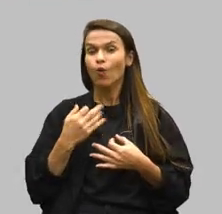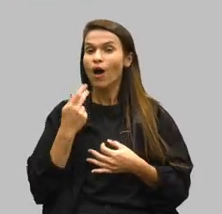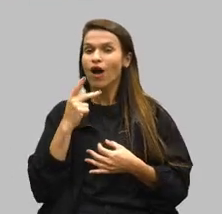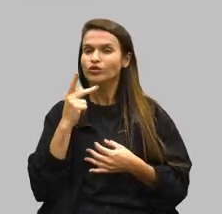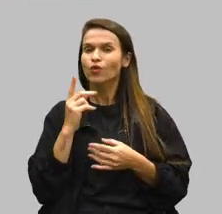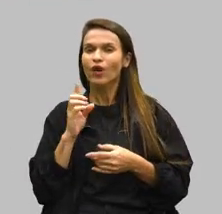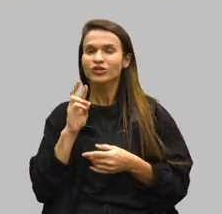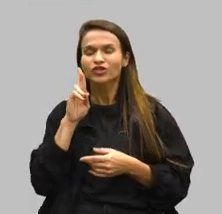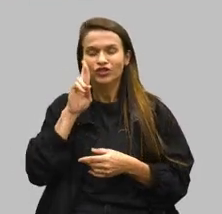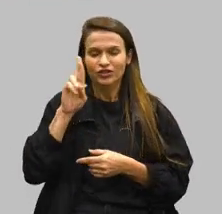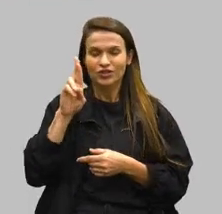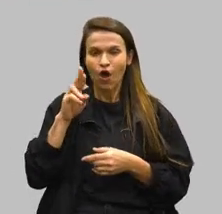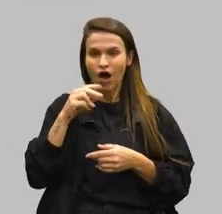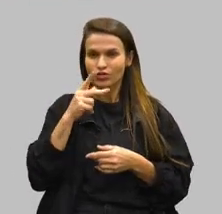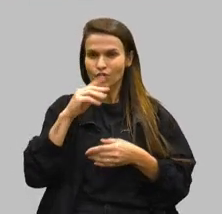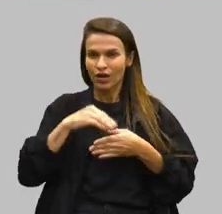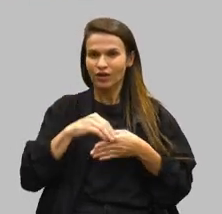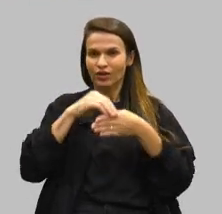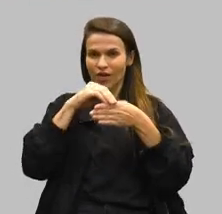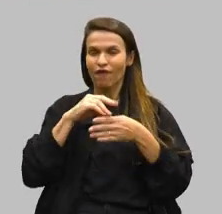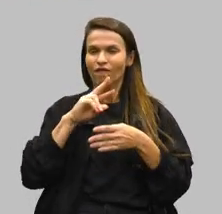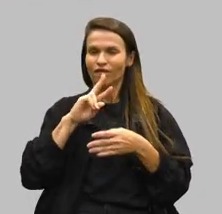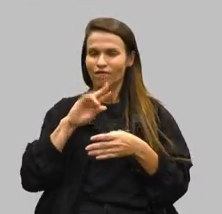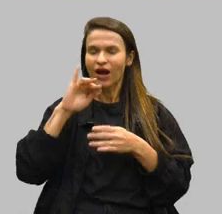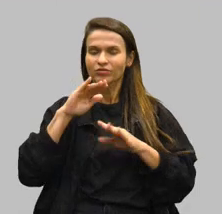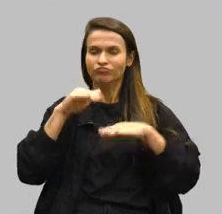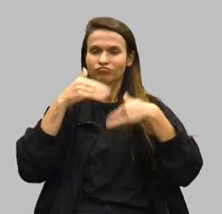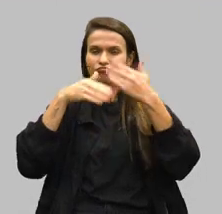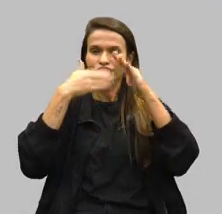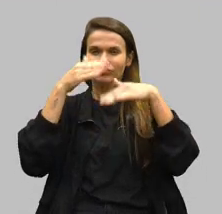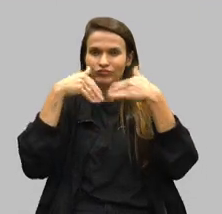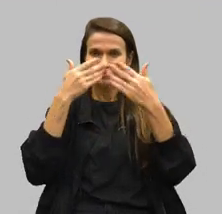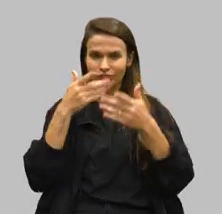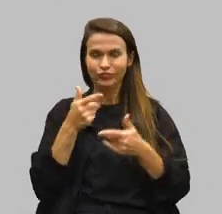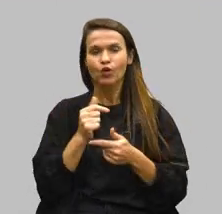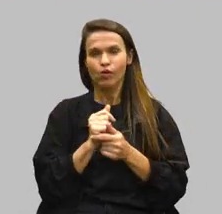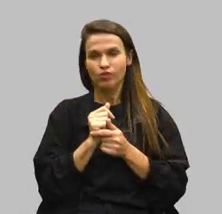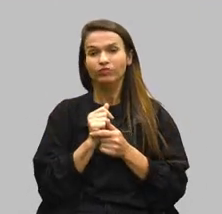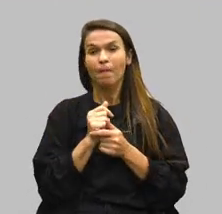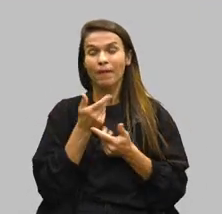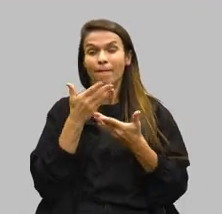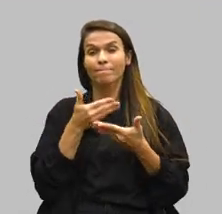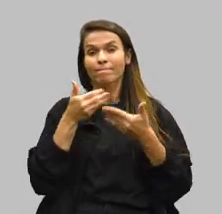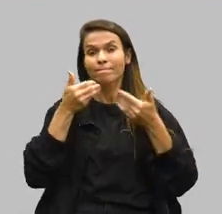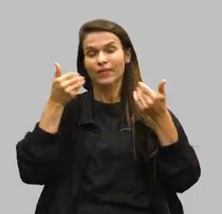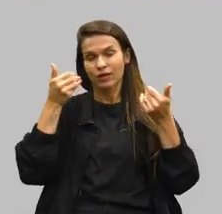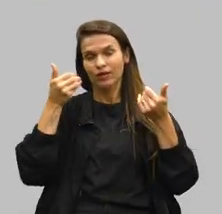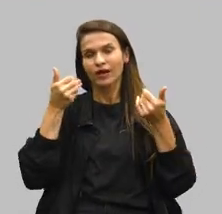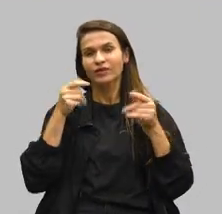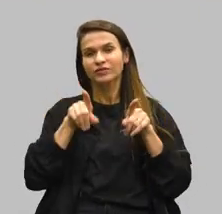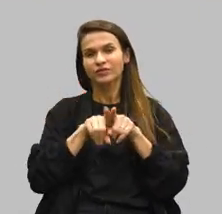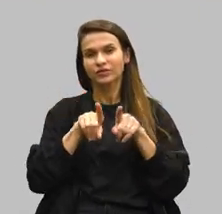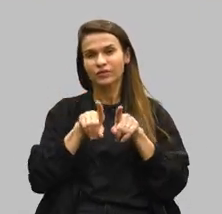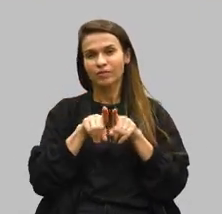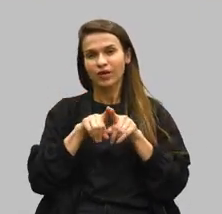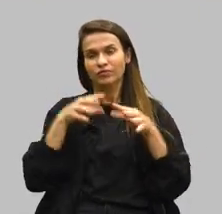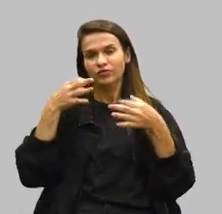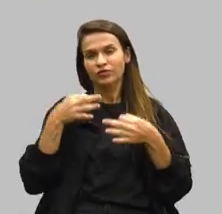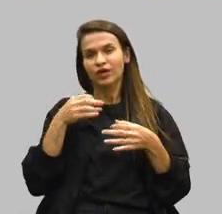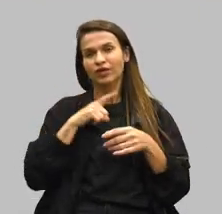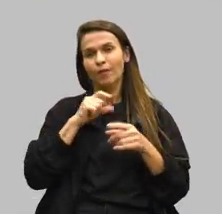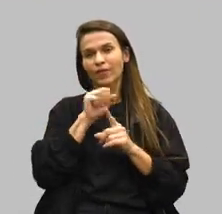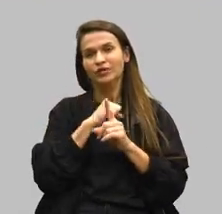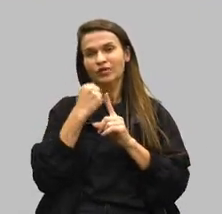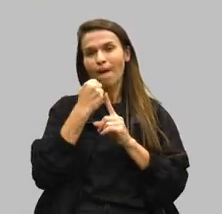direção a sua liderança vai avançar ainda mais os nossos índices para melhorá-los e com certeza a gente tem uma sociedade